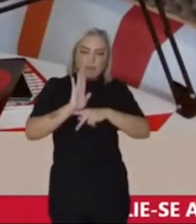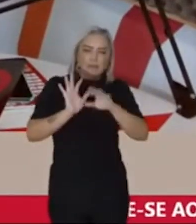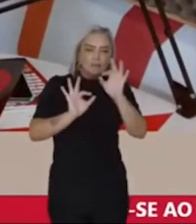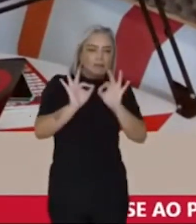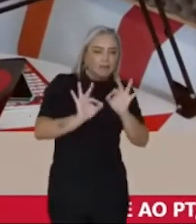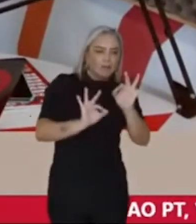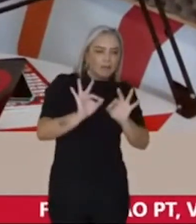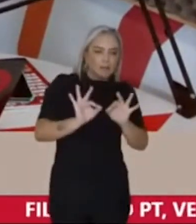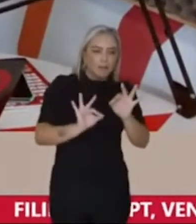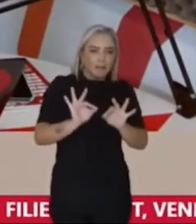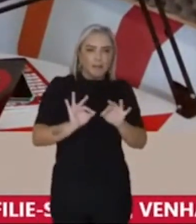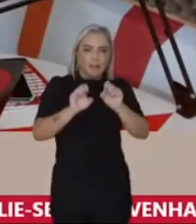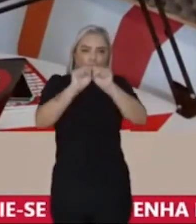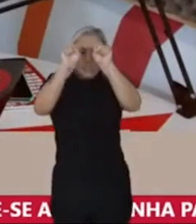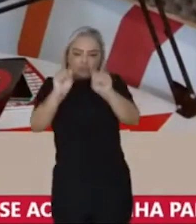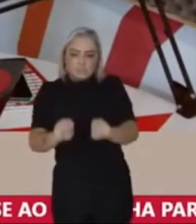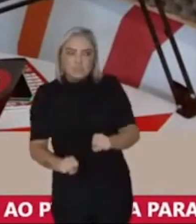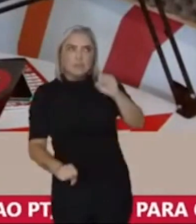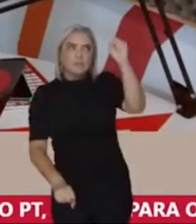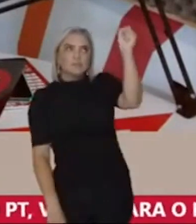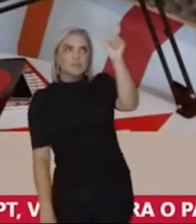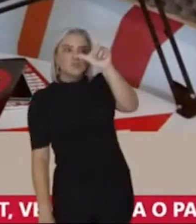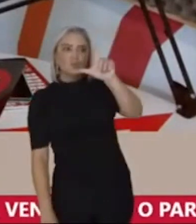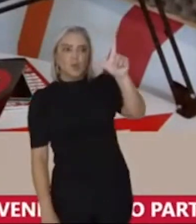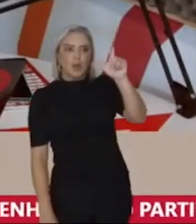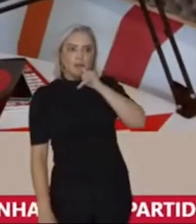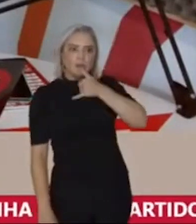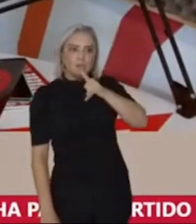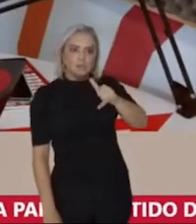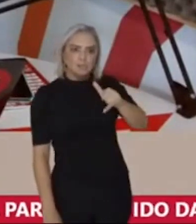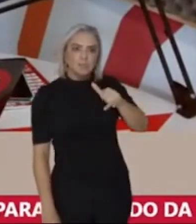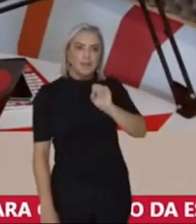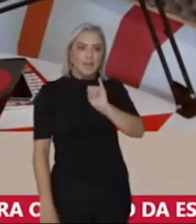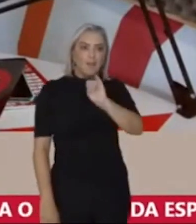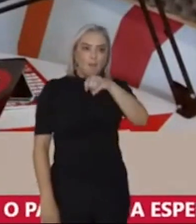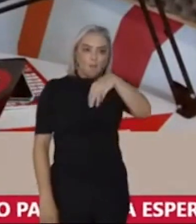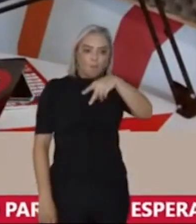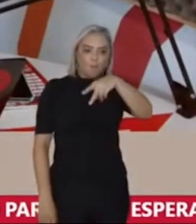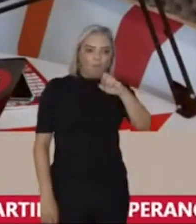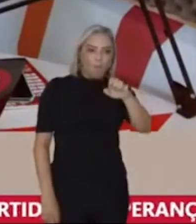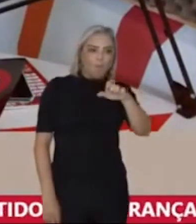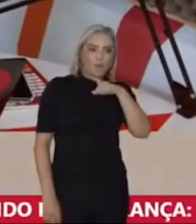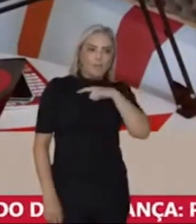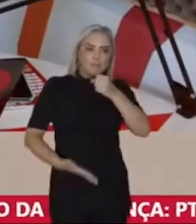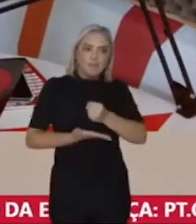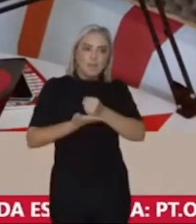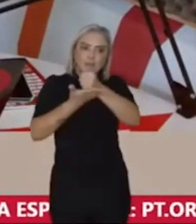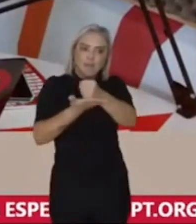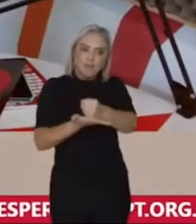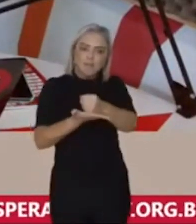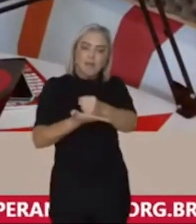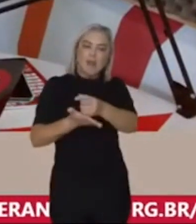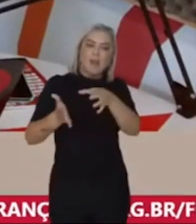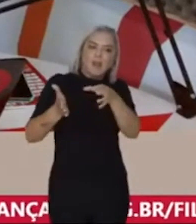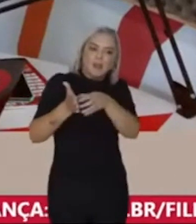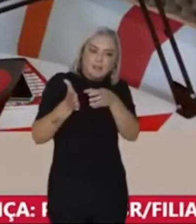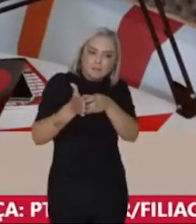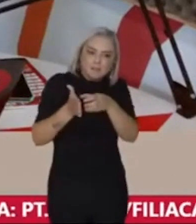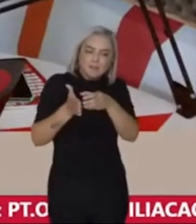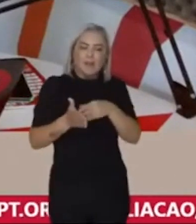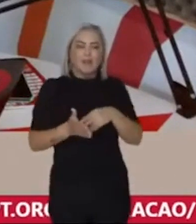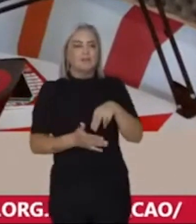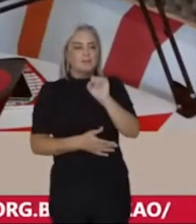de instalação de sistemas solares, o INPE provê os dados, né, muito útil para o